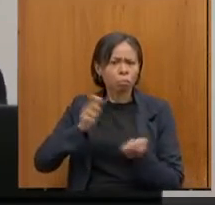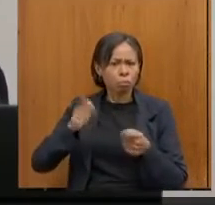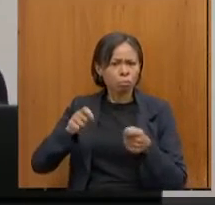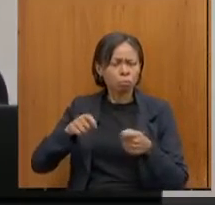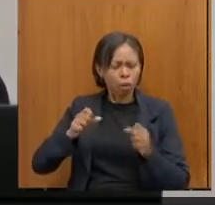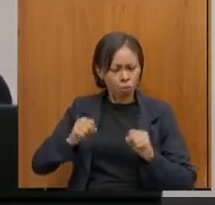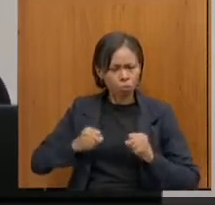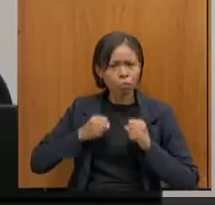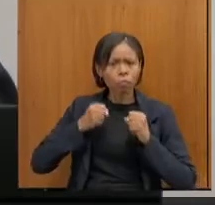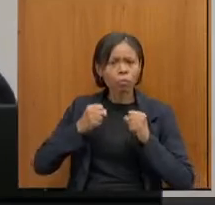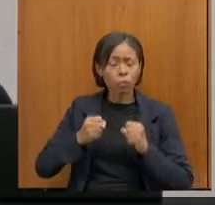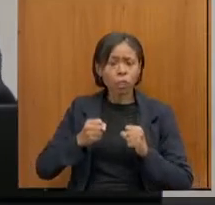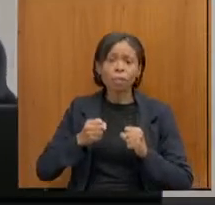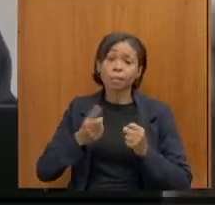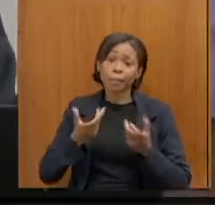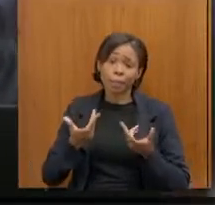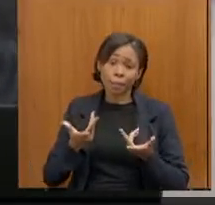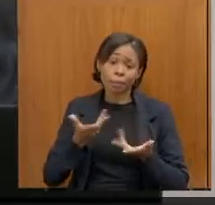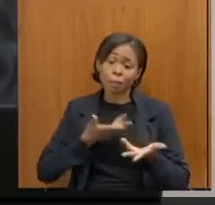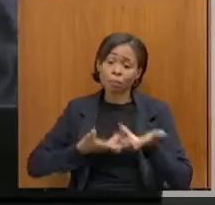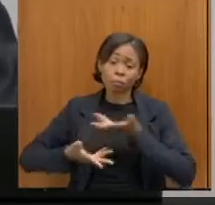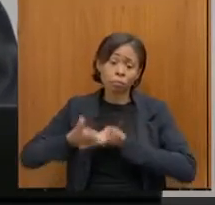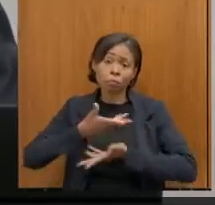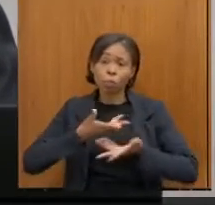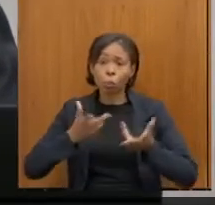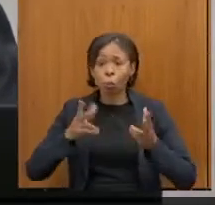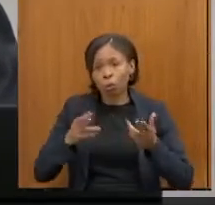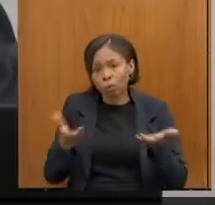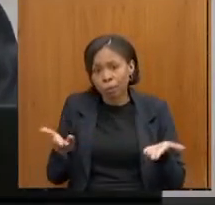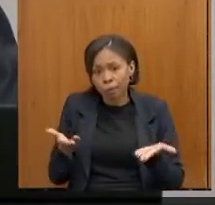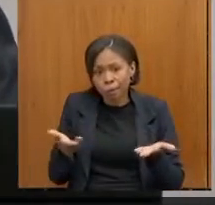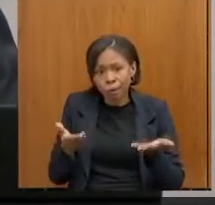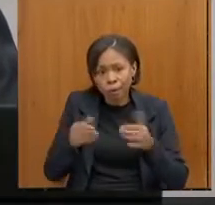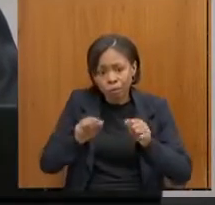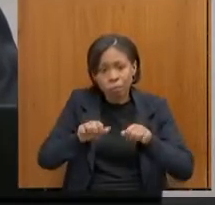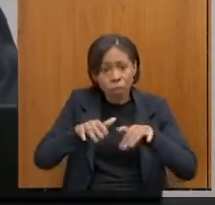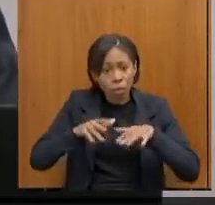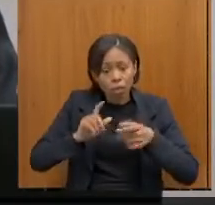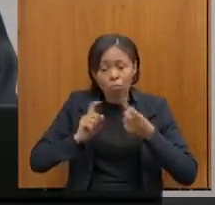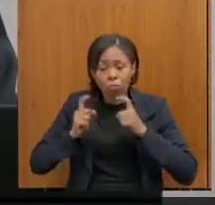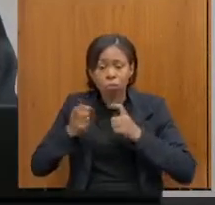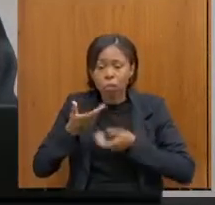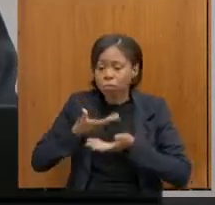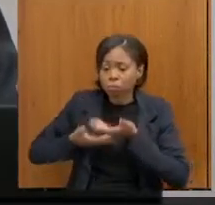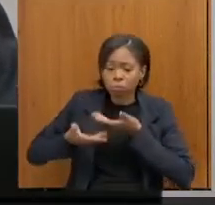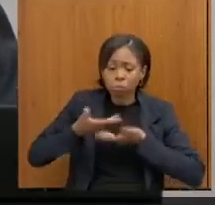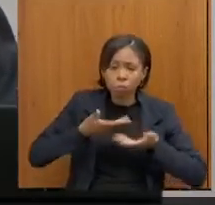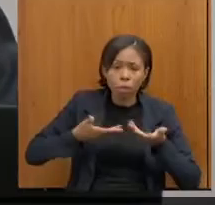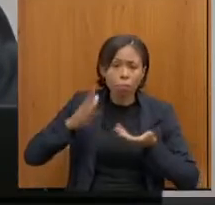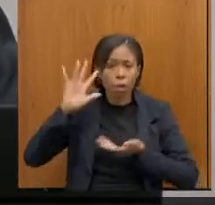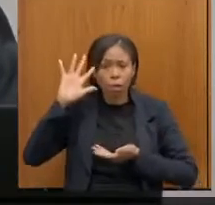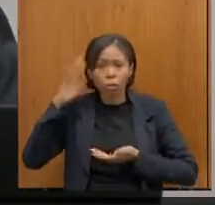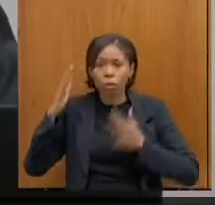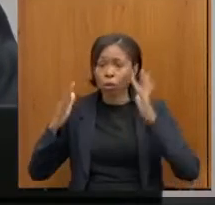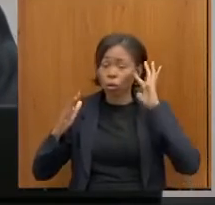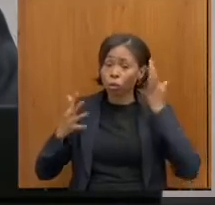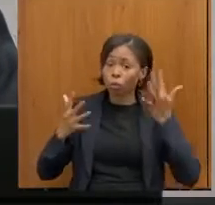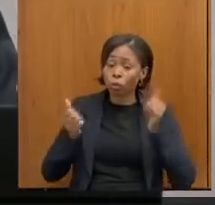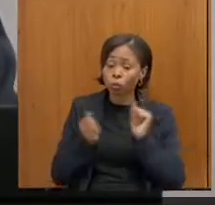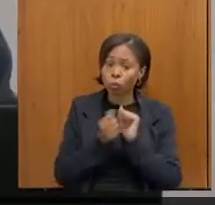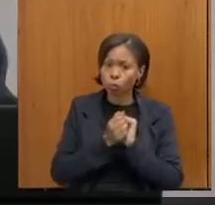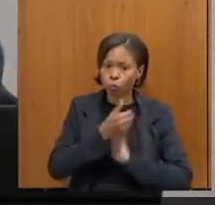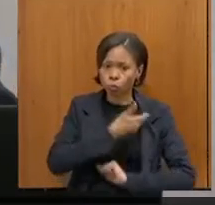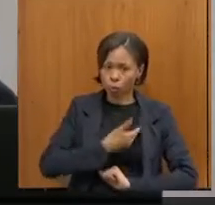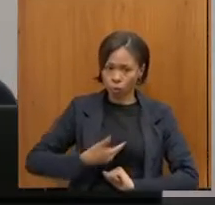de poder através dessas energia do que estamos fazendo hoje aqui mesmo estarmos mais próximos também das tomadas de decisões do Governo do Estado Oi